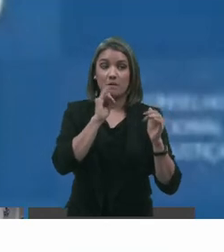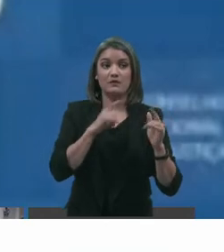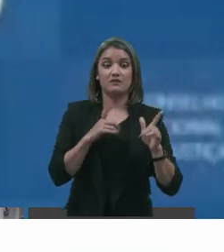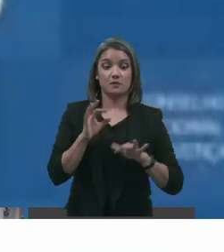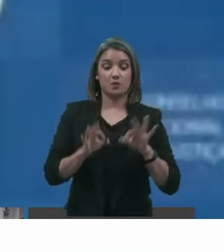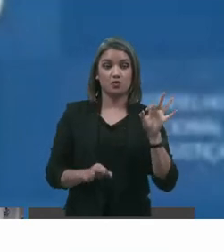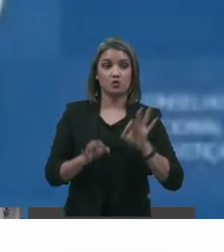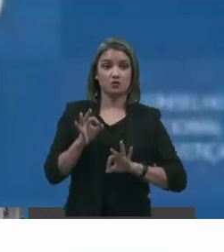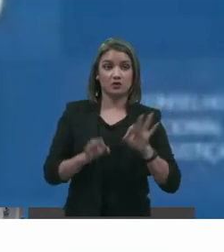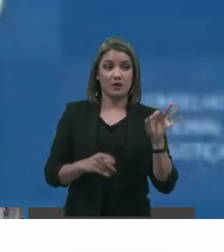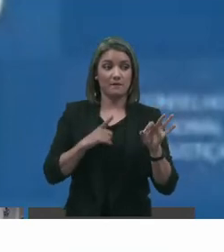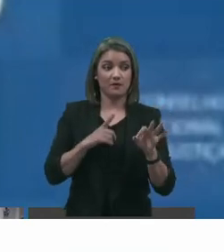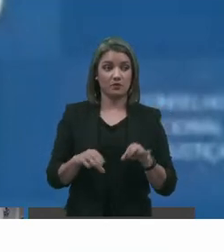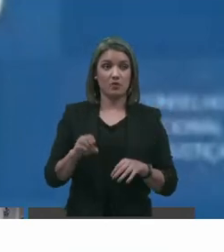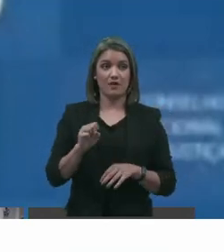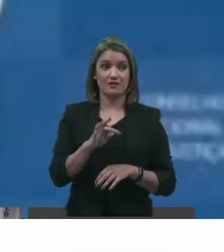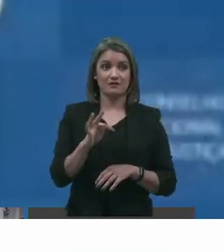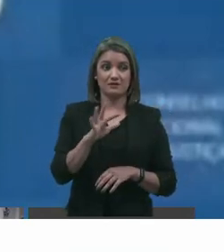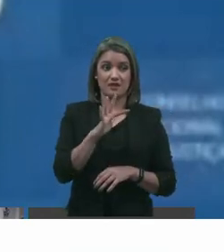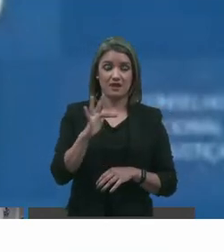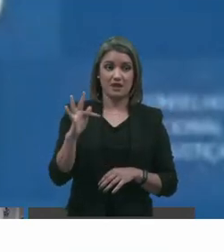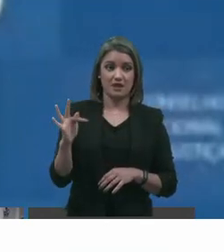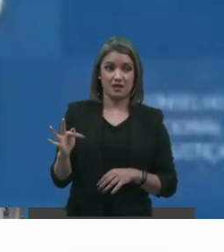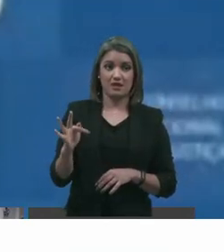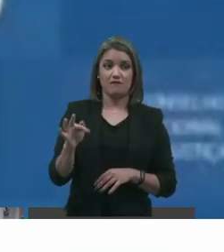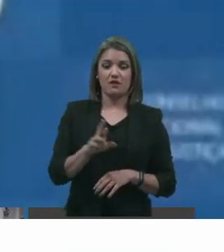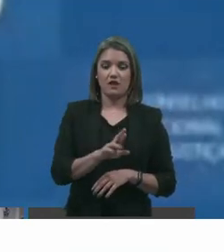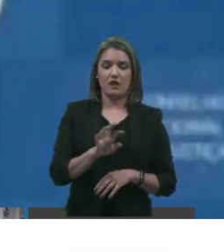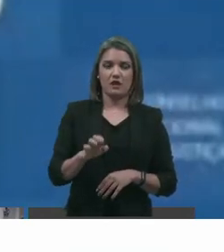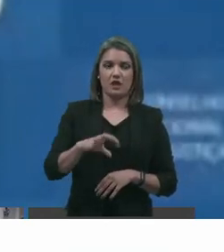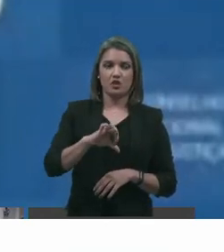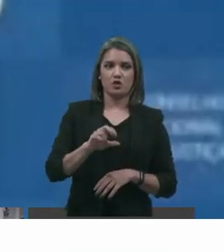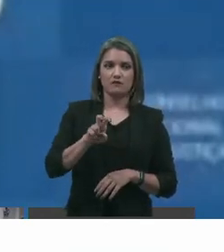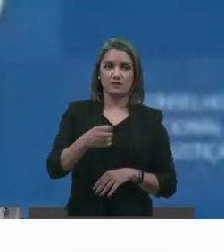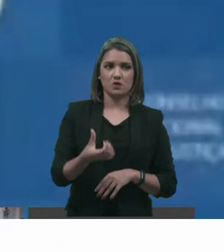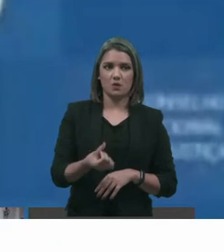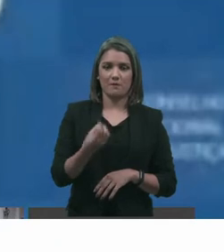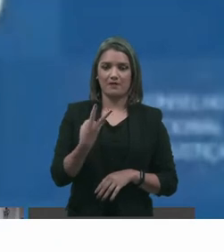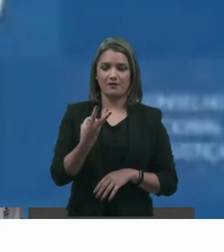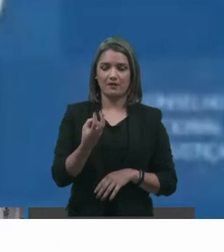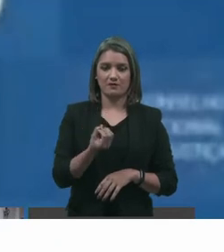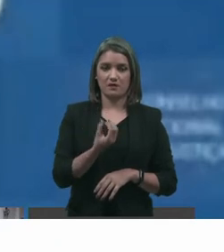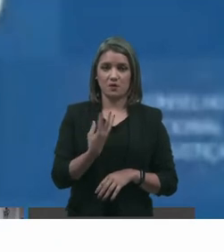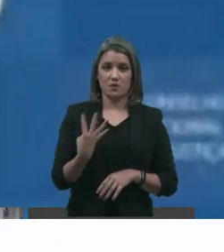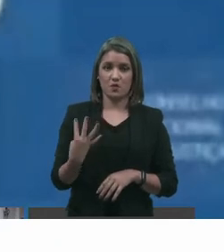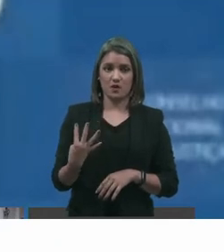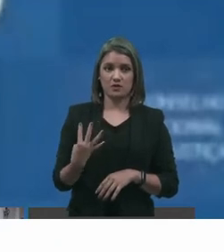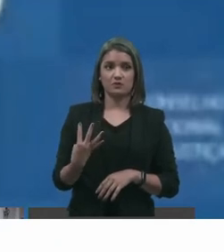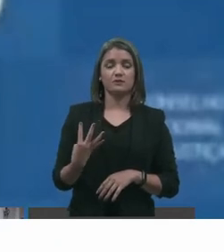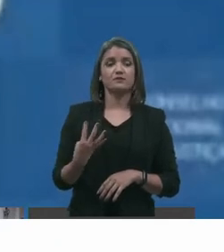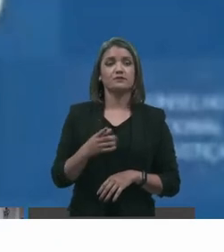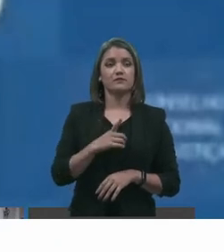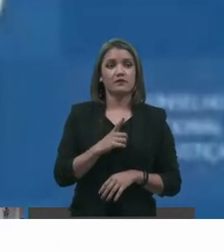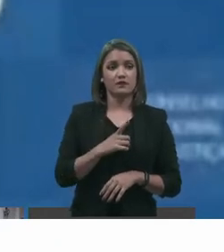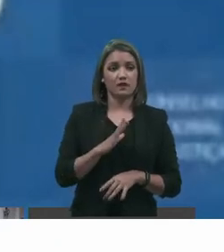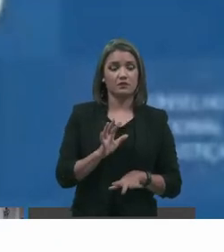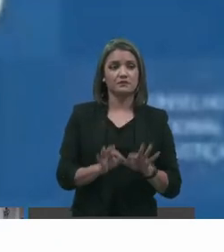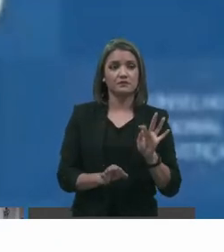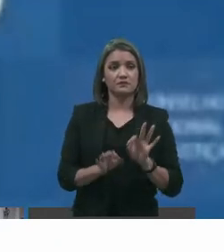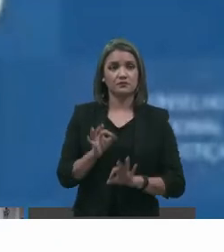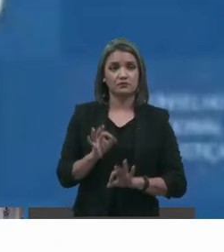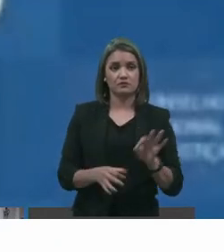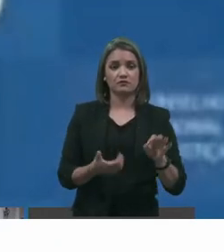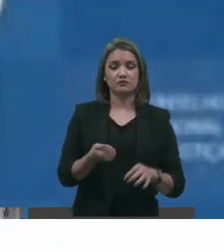julgado prolatado pelo Supremo Tribunal Federal, no RE 956-304, reafirmado no julgamento